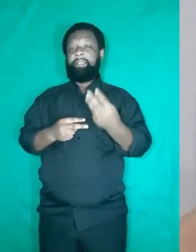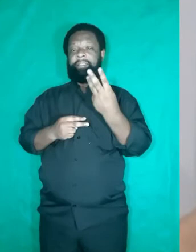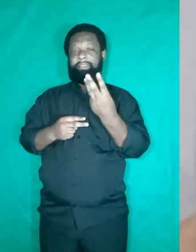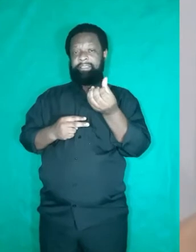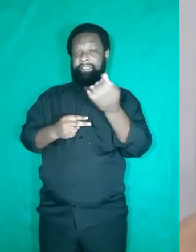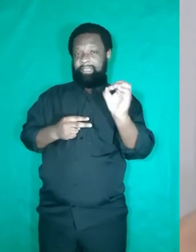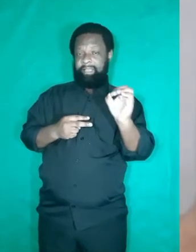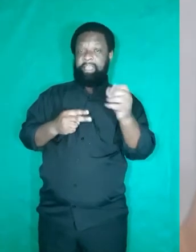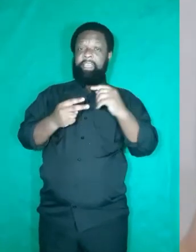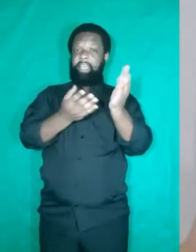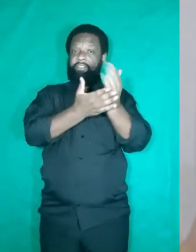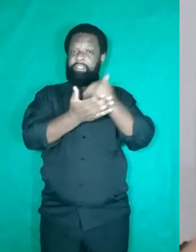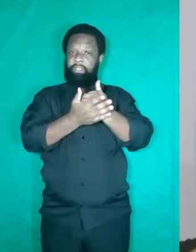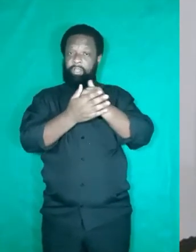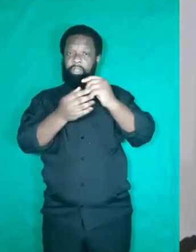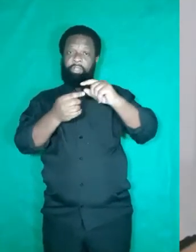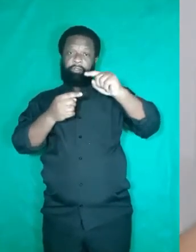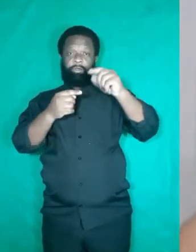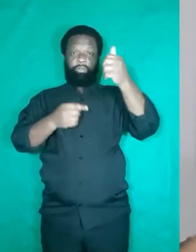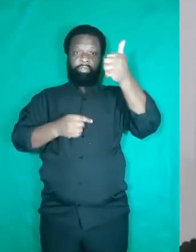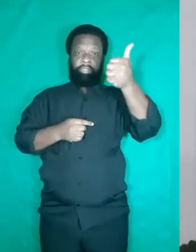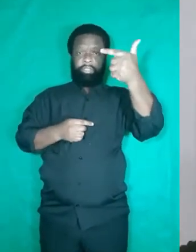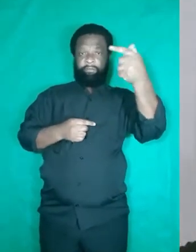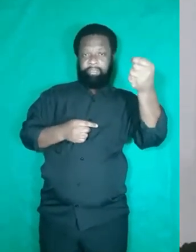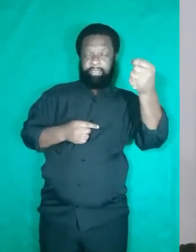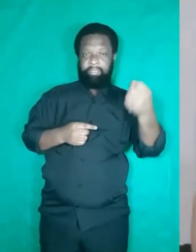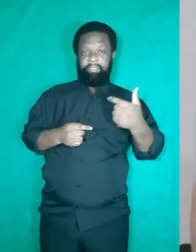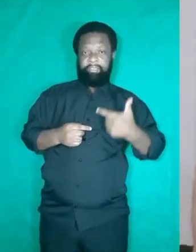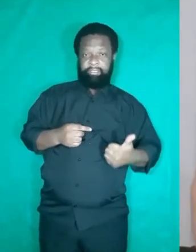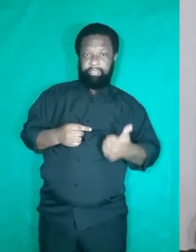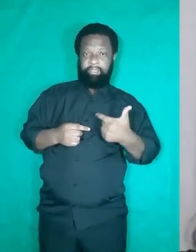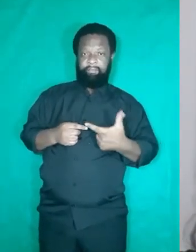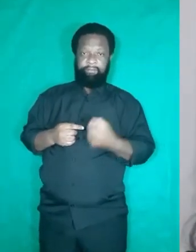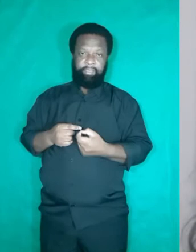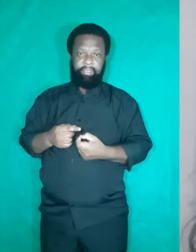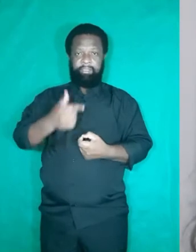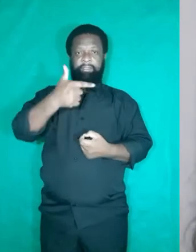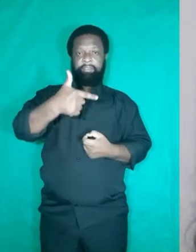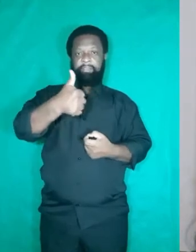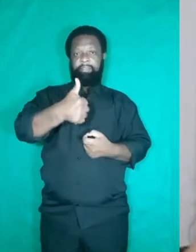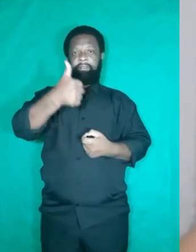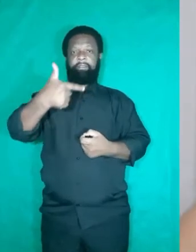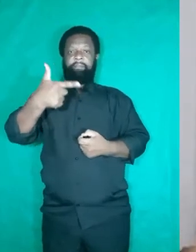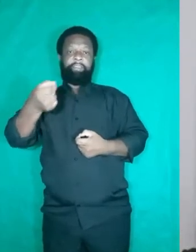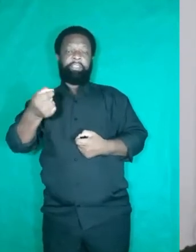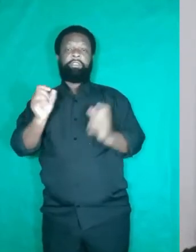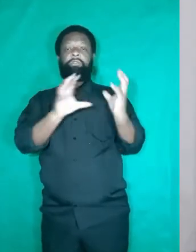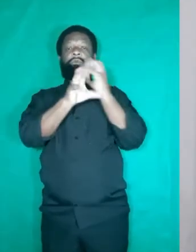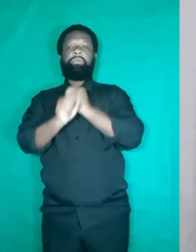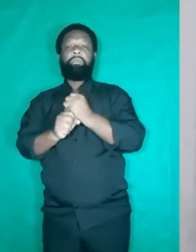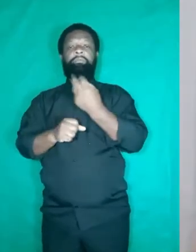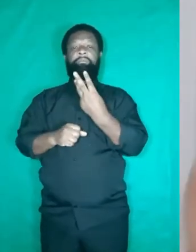em 3 partes, olha, 120, 120 e 120,